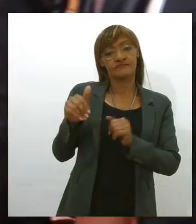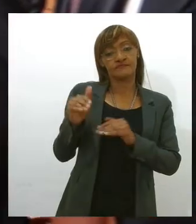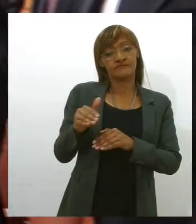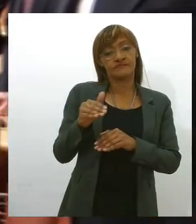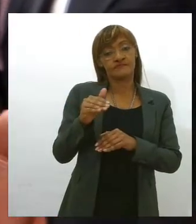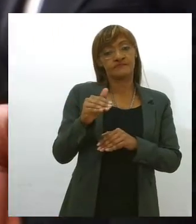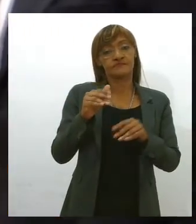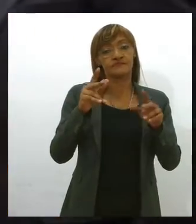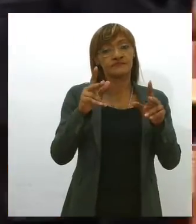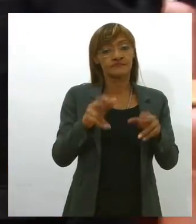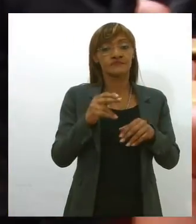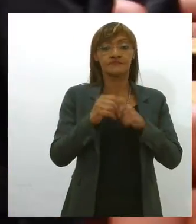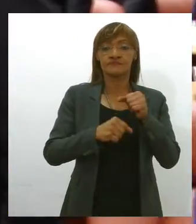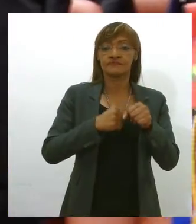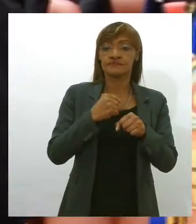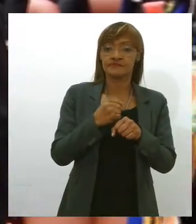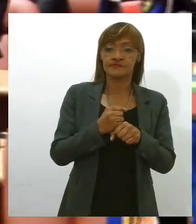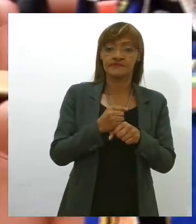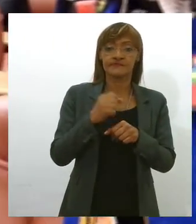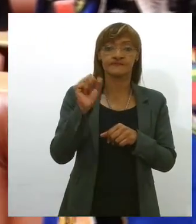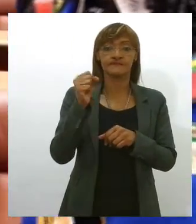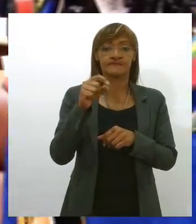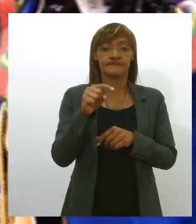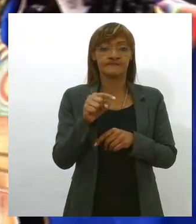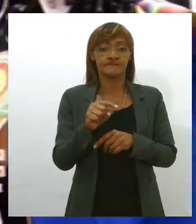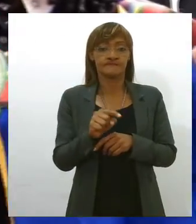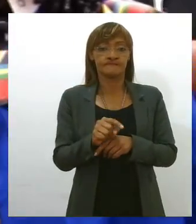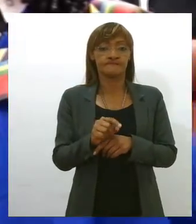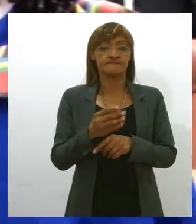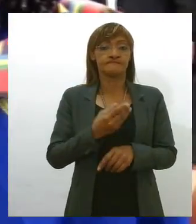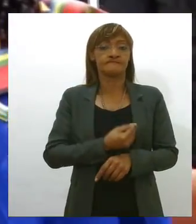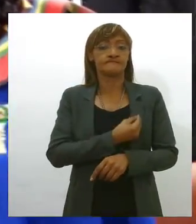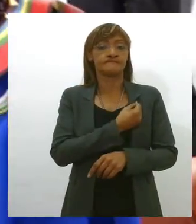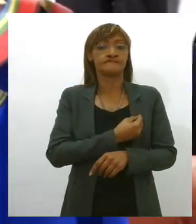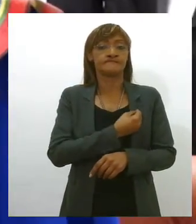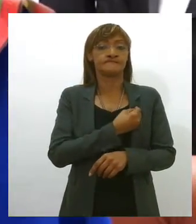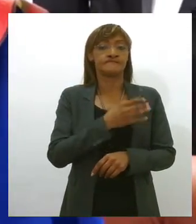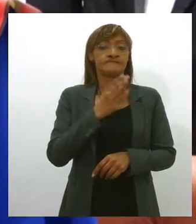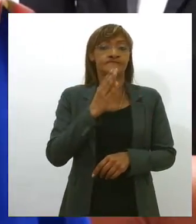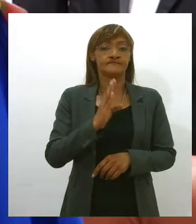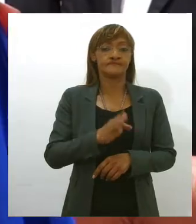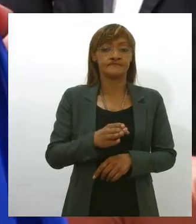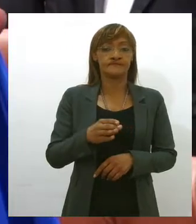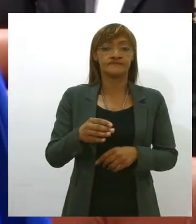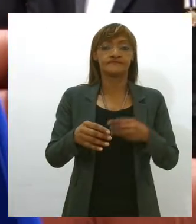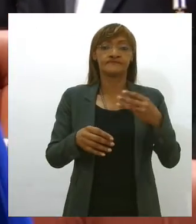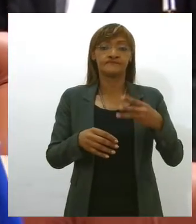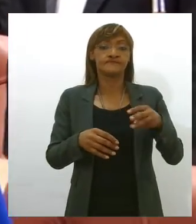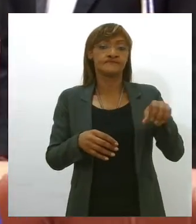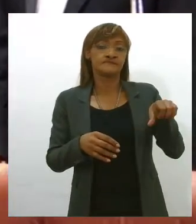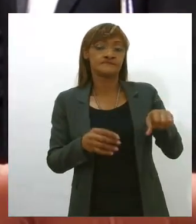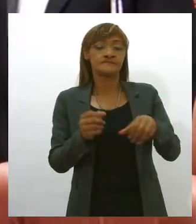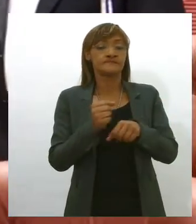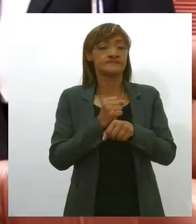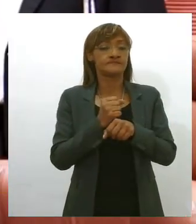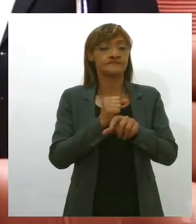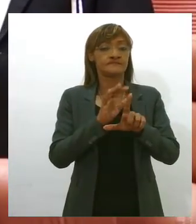Sergipe a Maçonaria está presente há 39 anos devido a lei